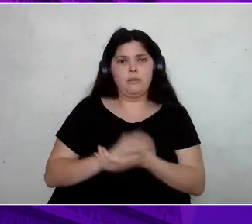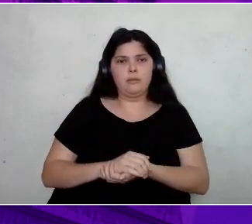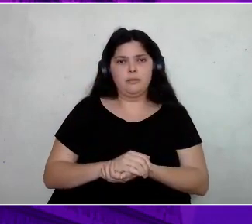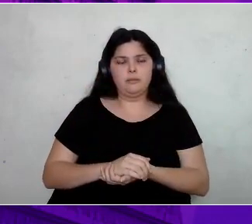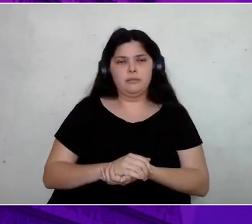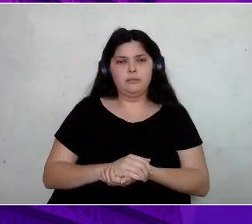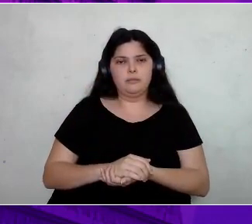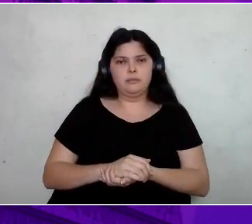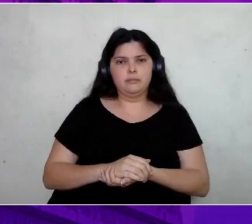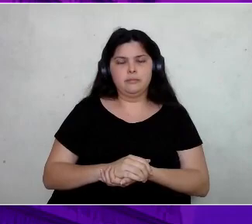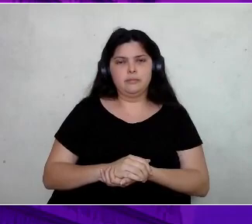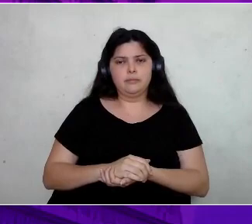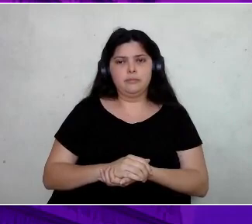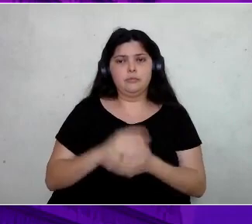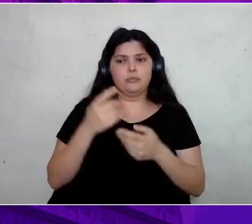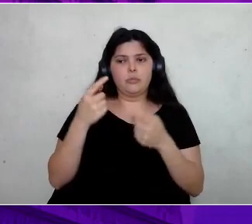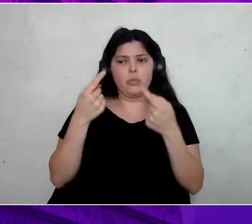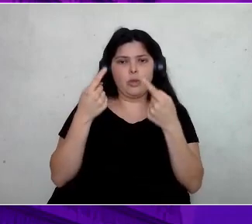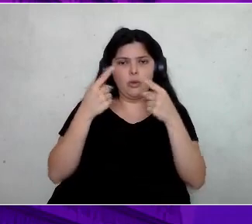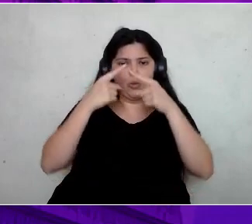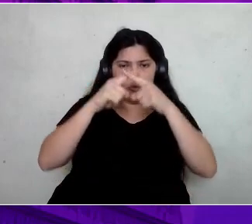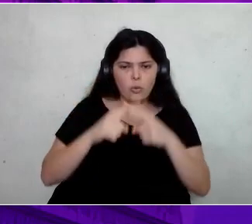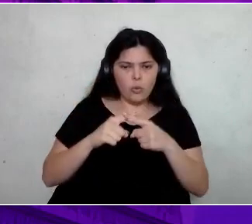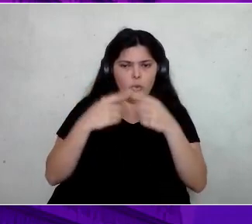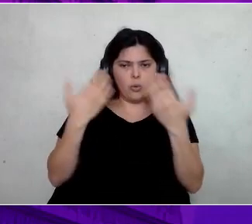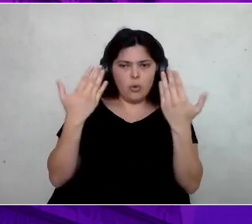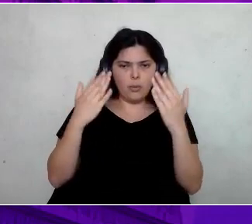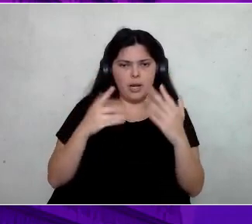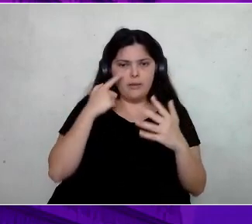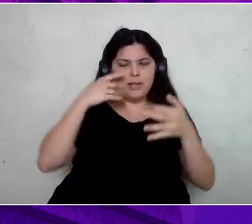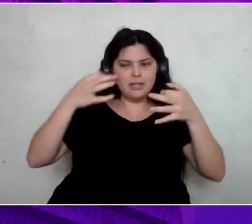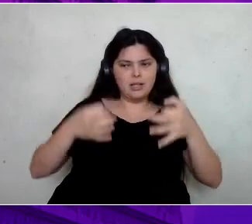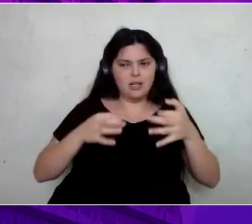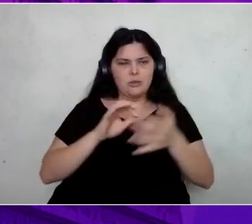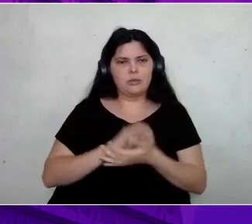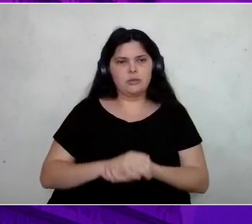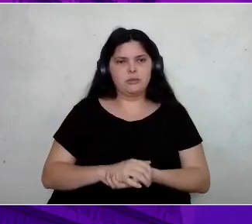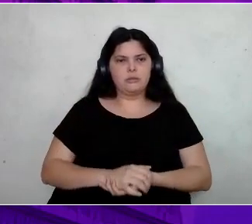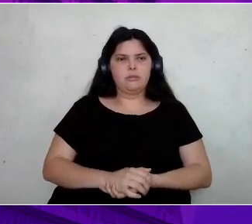um contra o outro, ver quem está mais certo. Né?